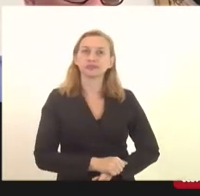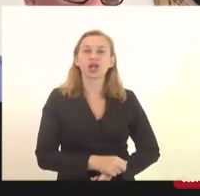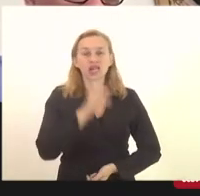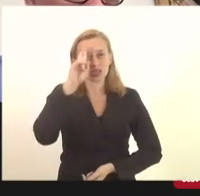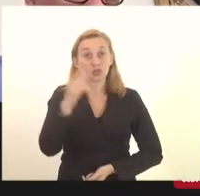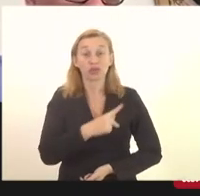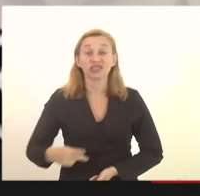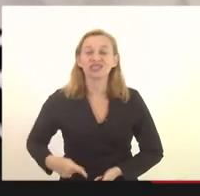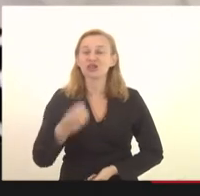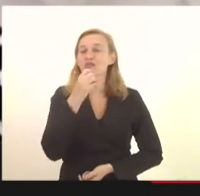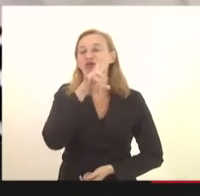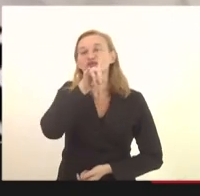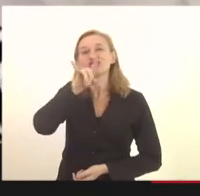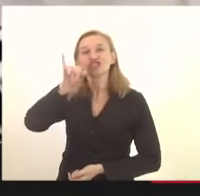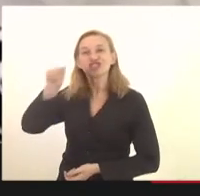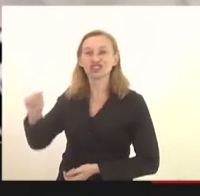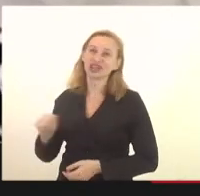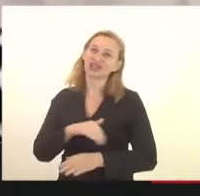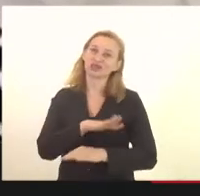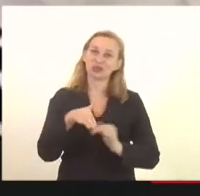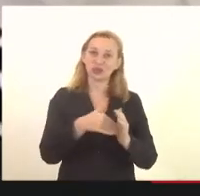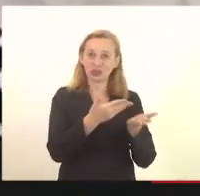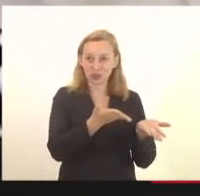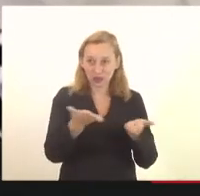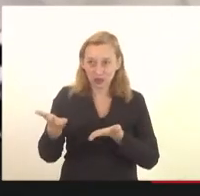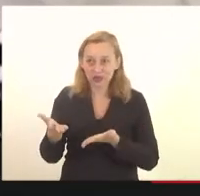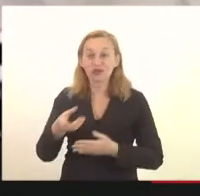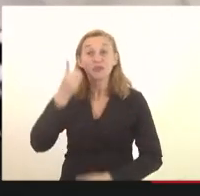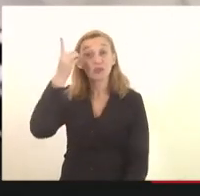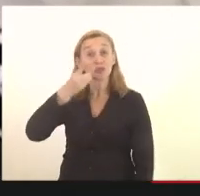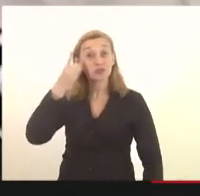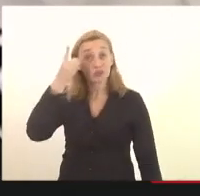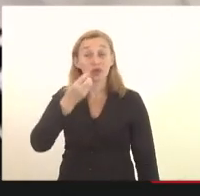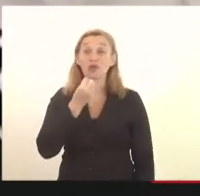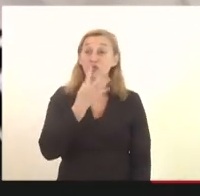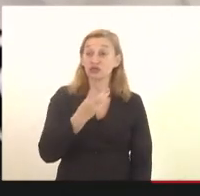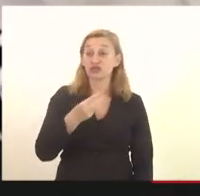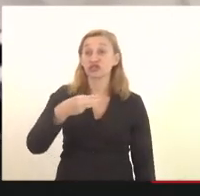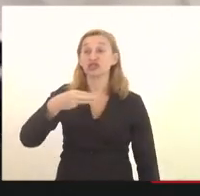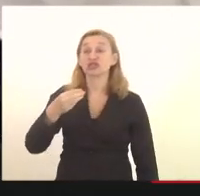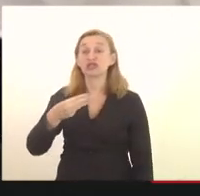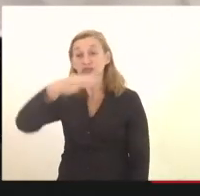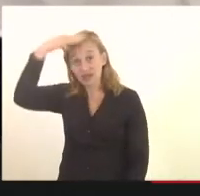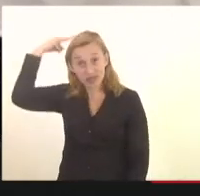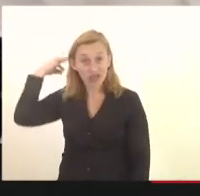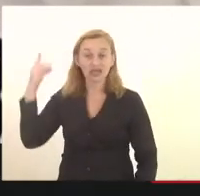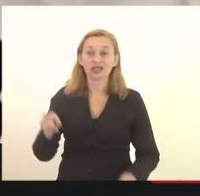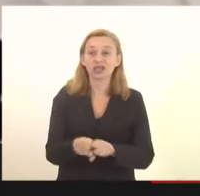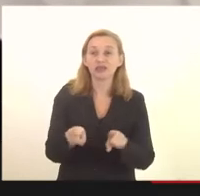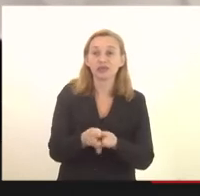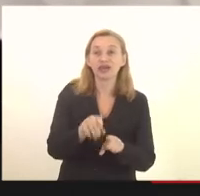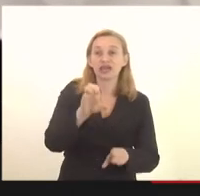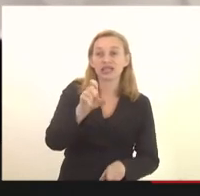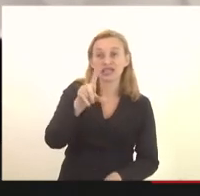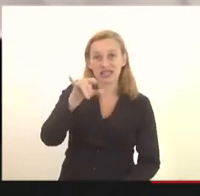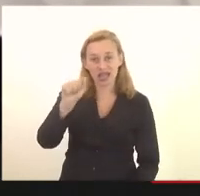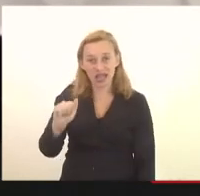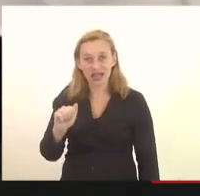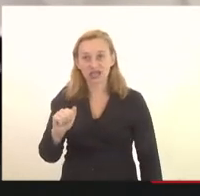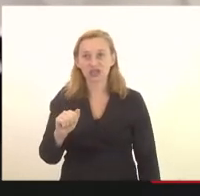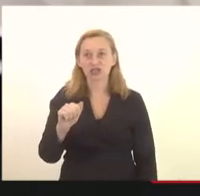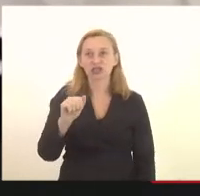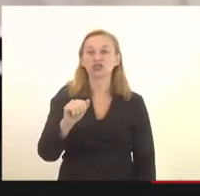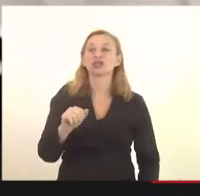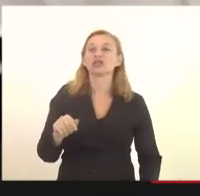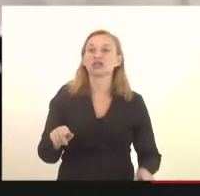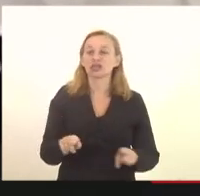Presidente, bom dia a todas e todos. Bom dia ao deputado Márcio Pacheco, deputado da Célia Jordão, e cumprimentar individualmente todos